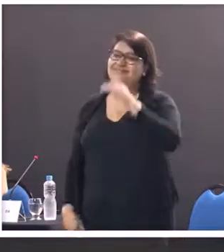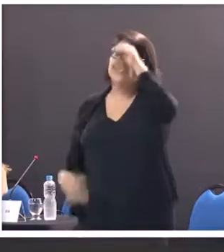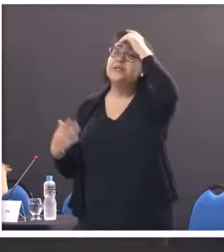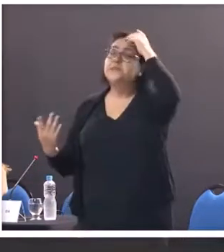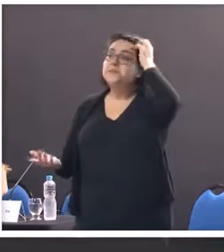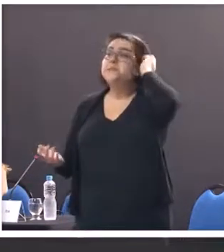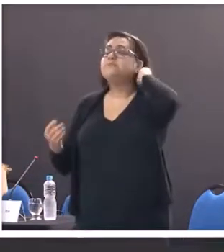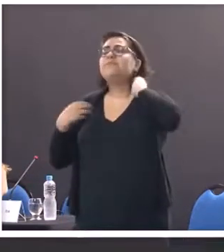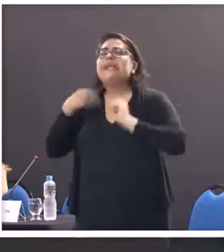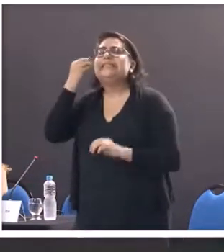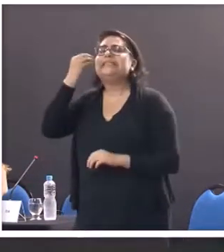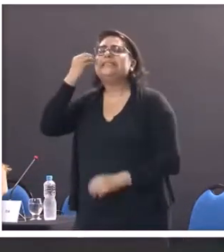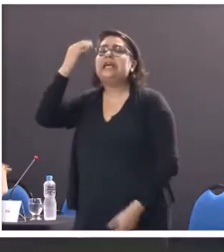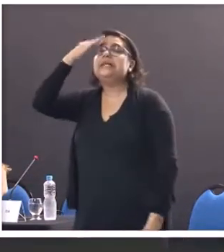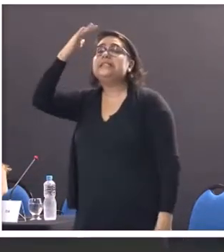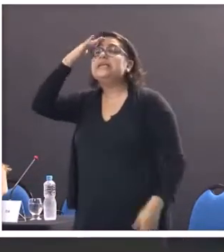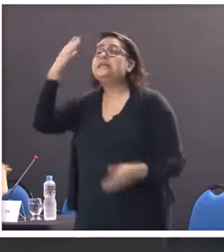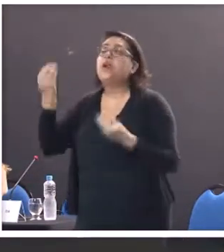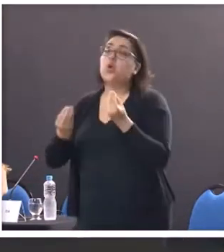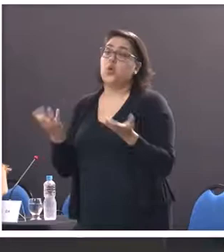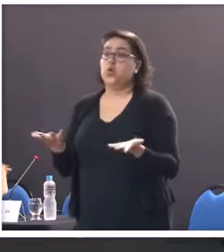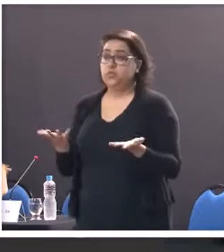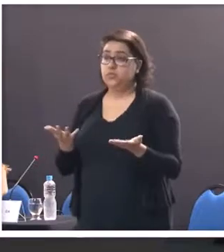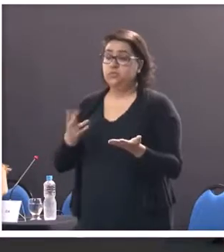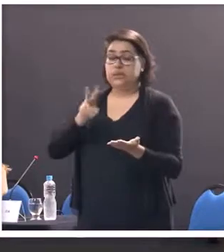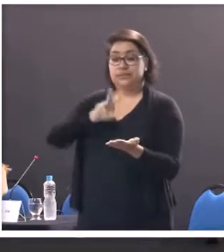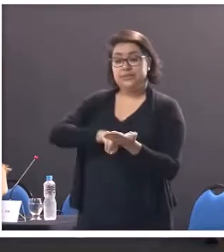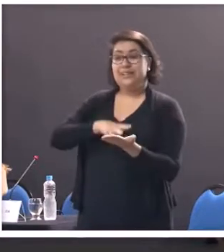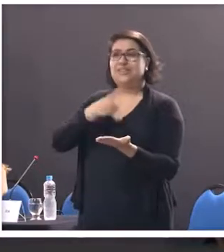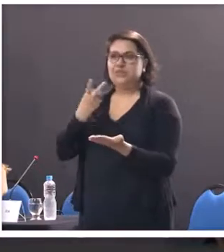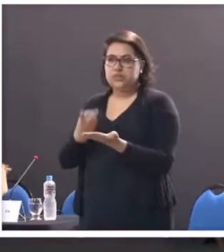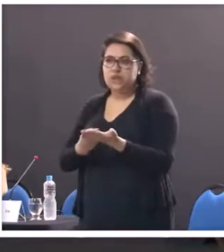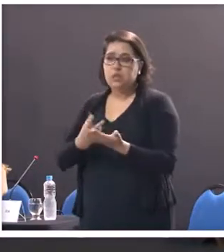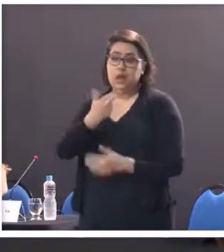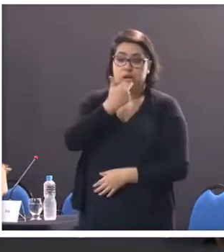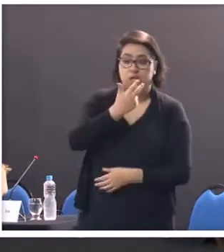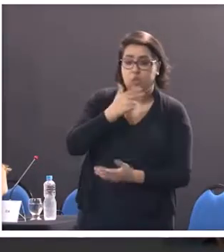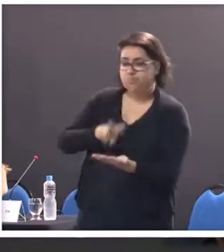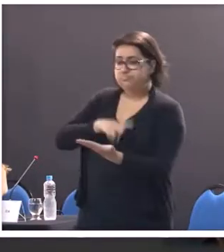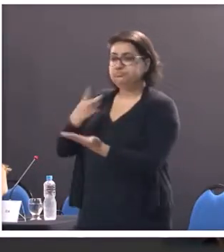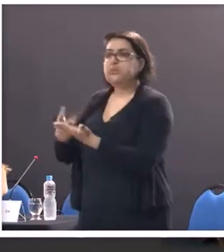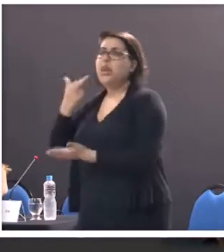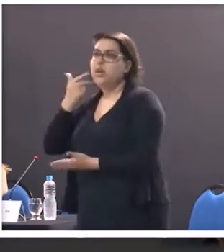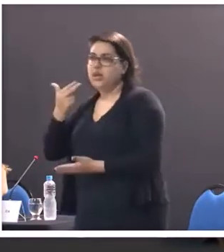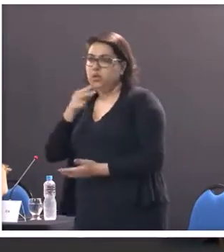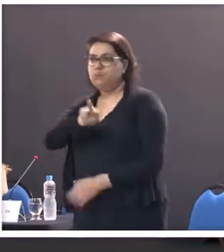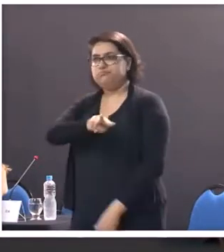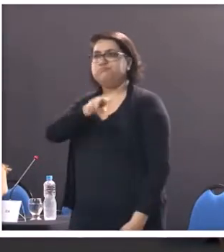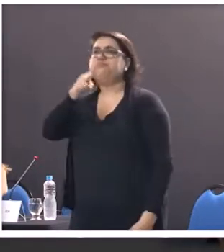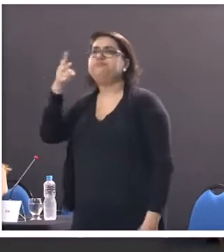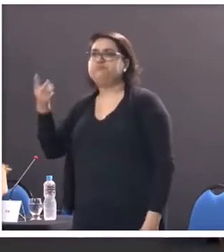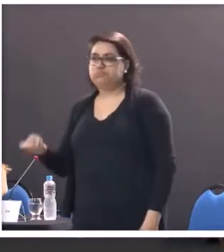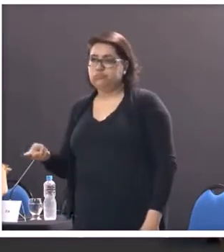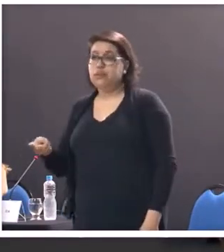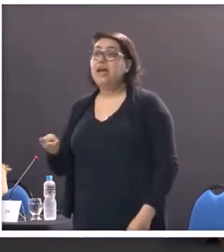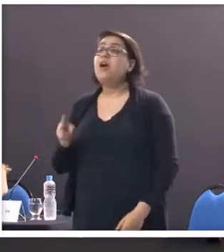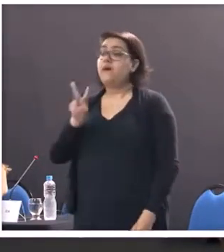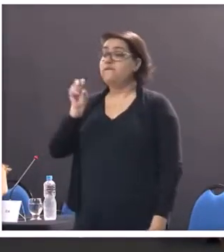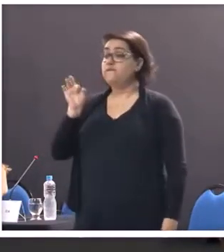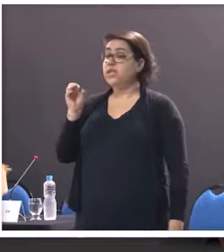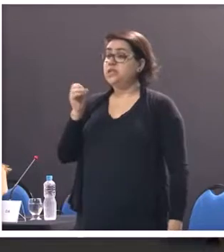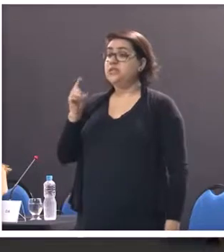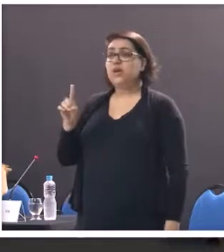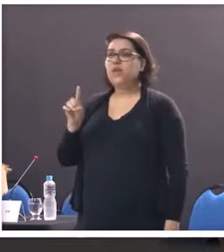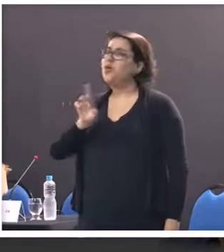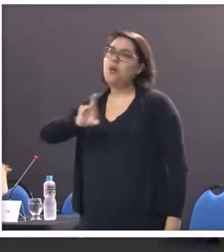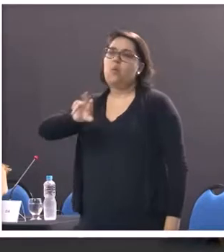Então vamos tentar entender. A tradução passa de uma língua para outra. É essa ação que a gente faz. A versão, você não